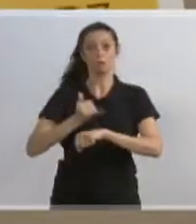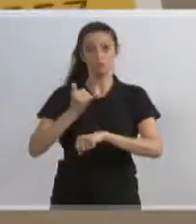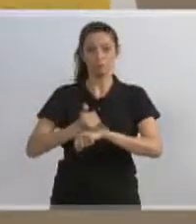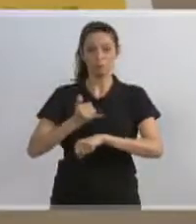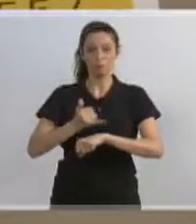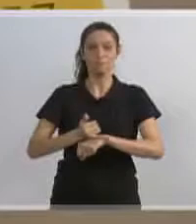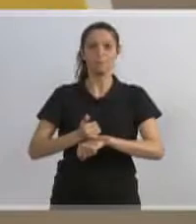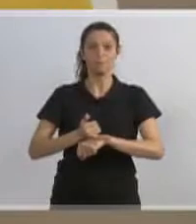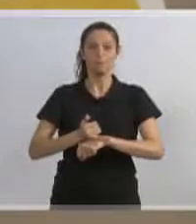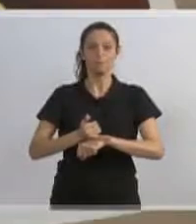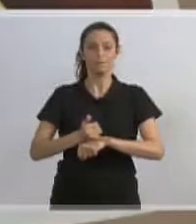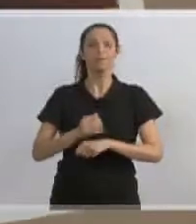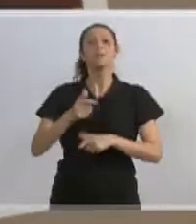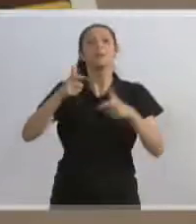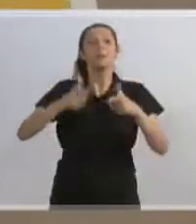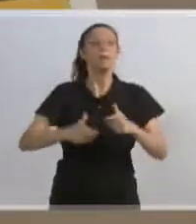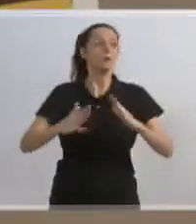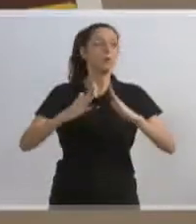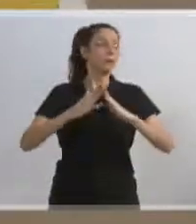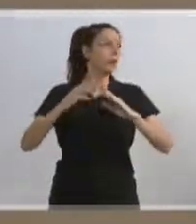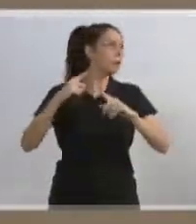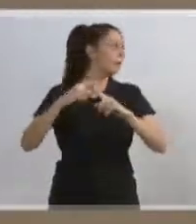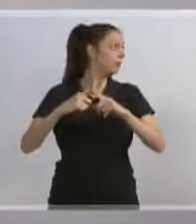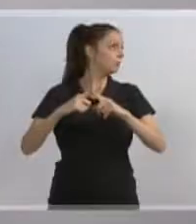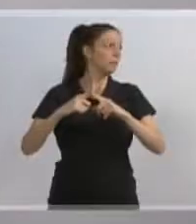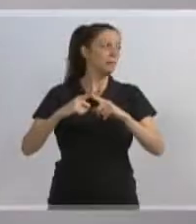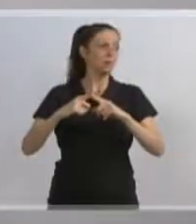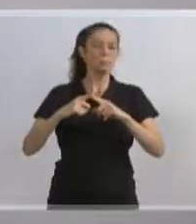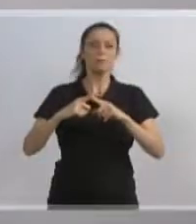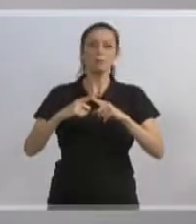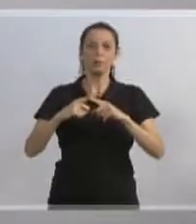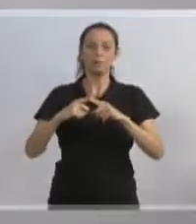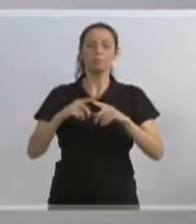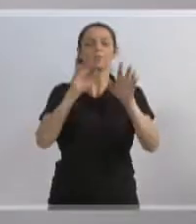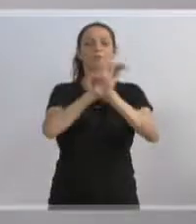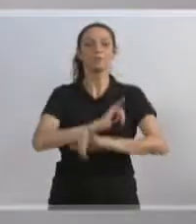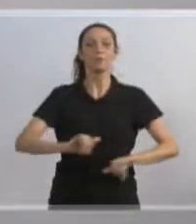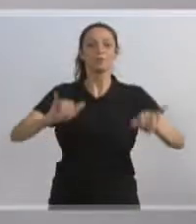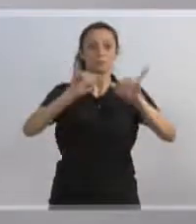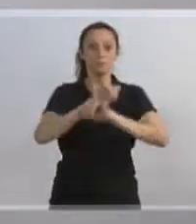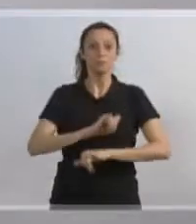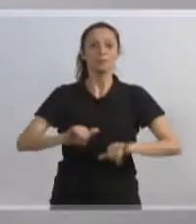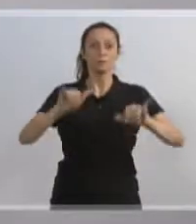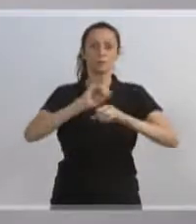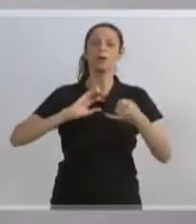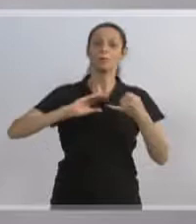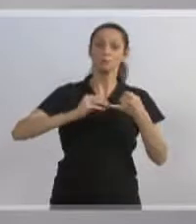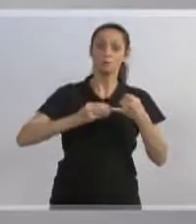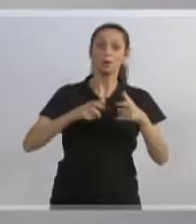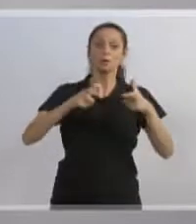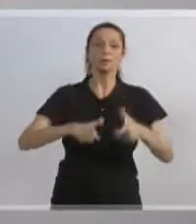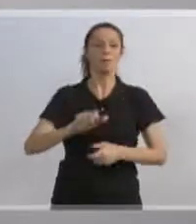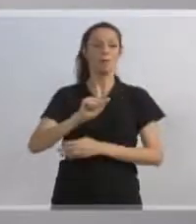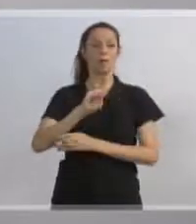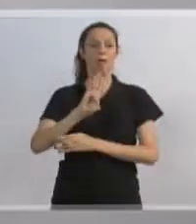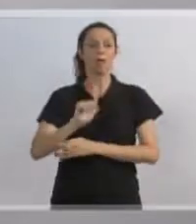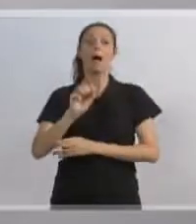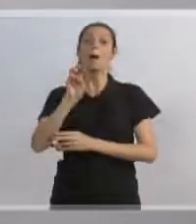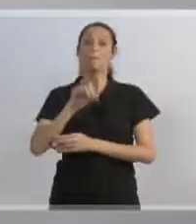mais popularmente conhecida na igreja ali. Então, divulgar aqui a feijoada da BAM. E depois